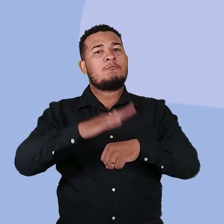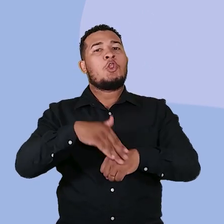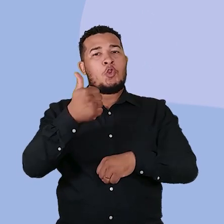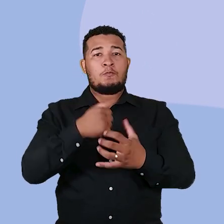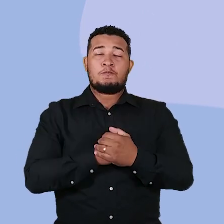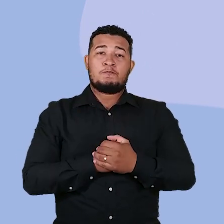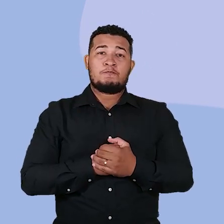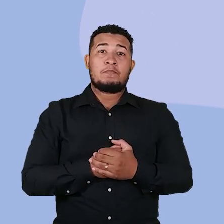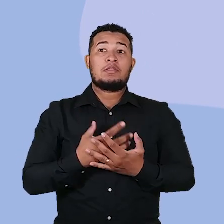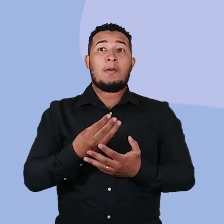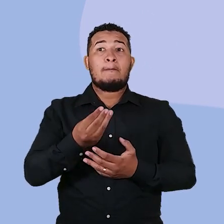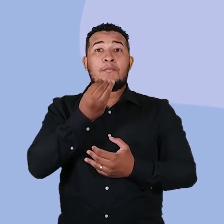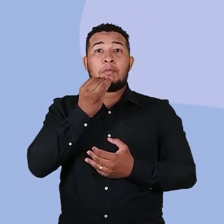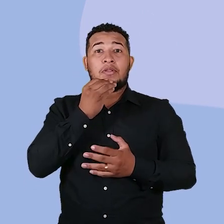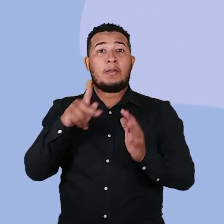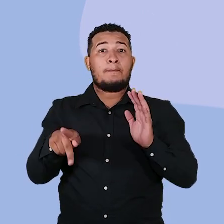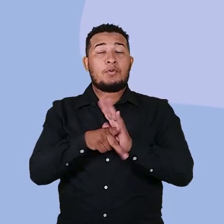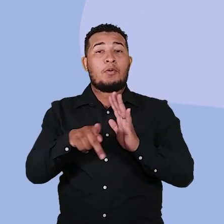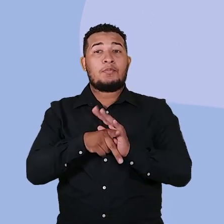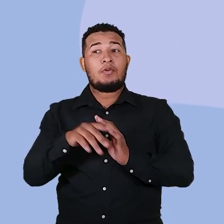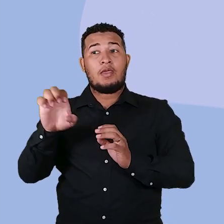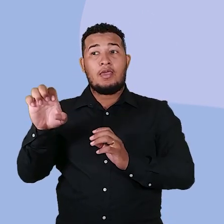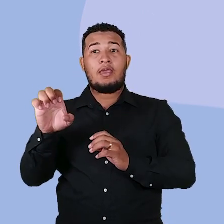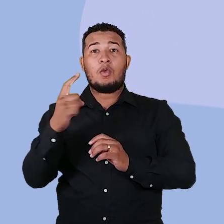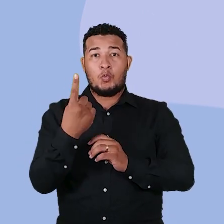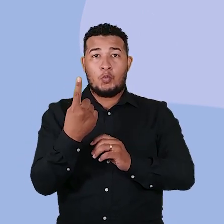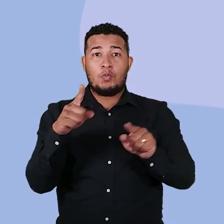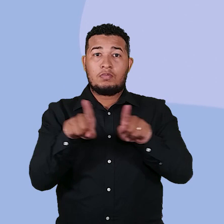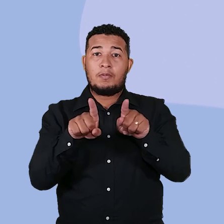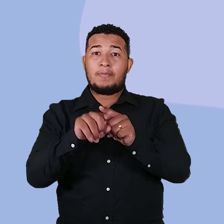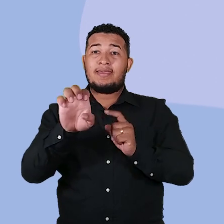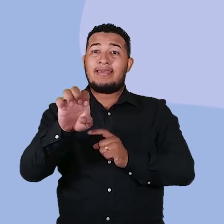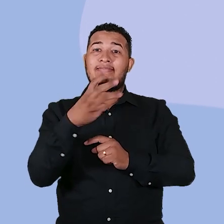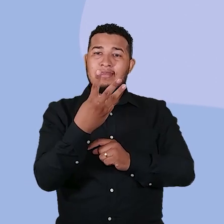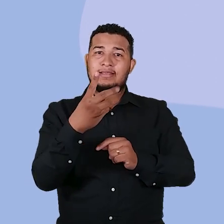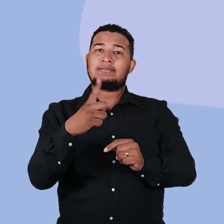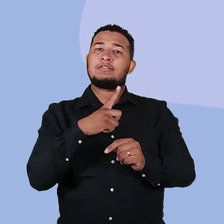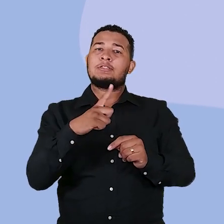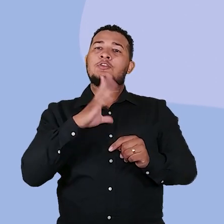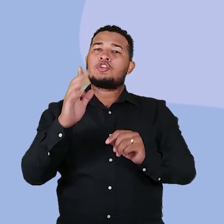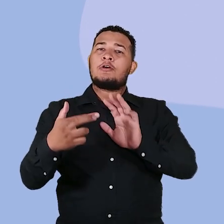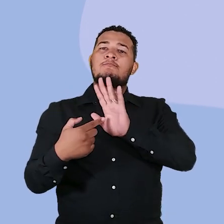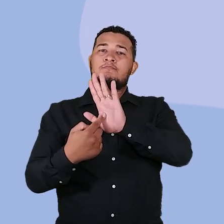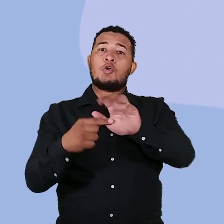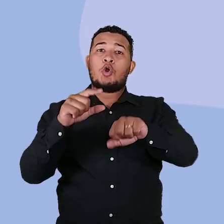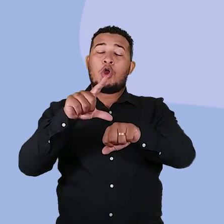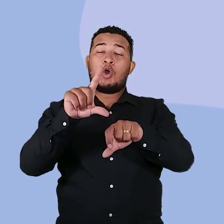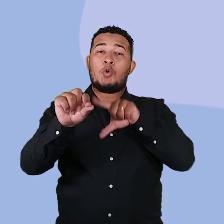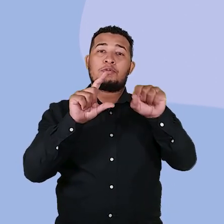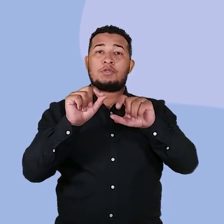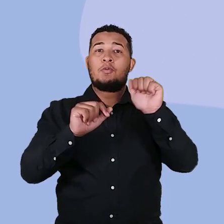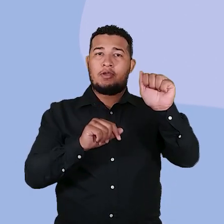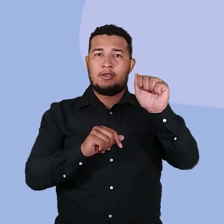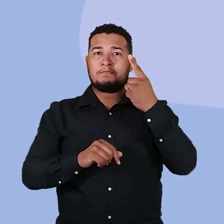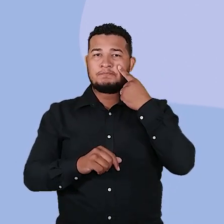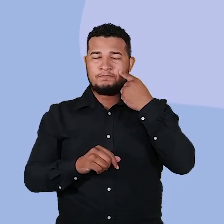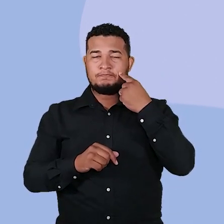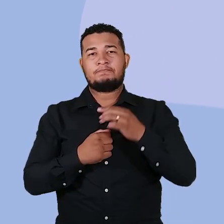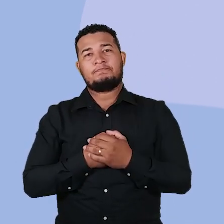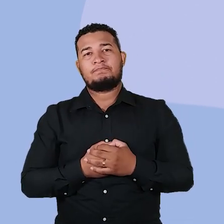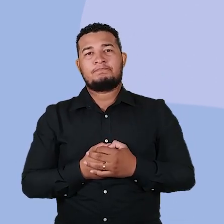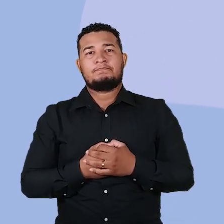mais ideal calculando a probabilidade passando pela estrada é um e é 3 conforme indica a